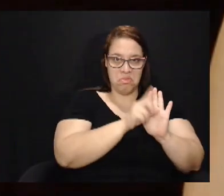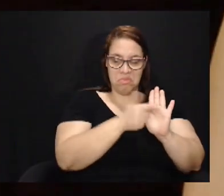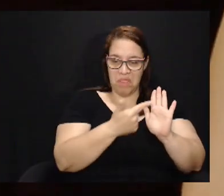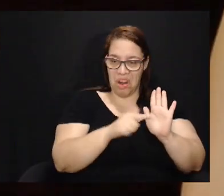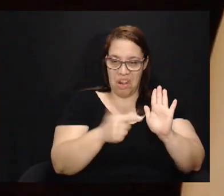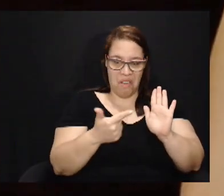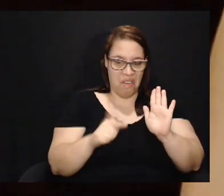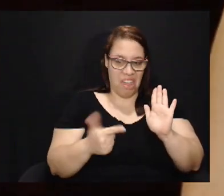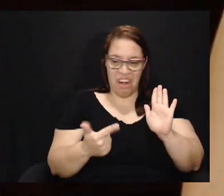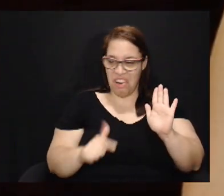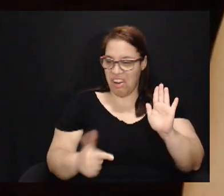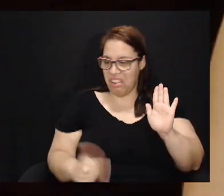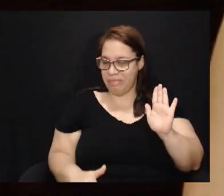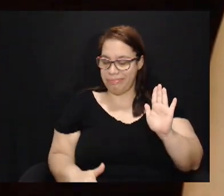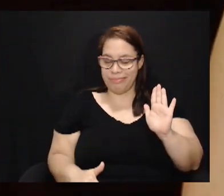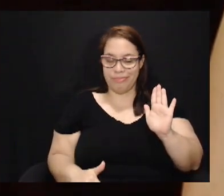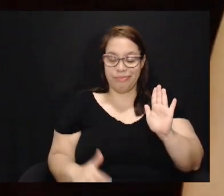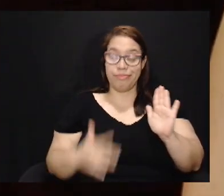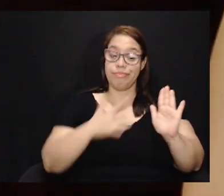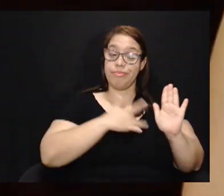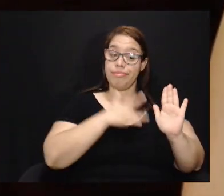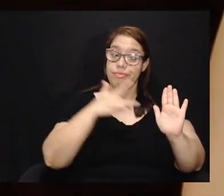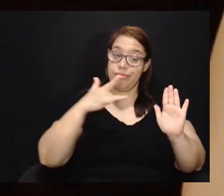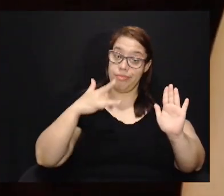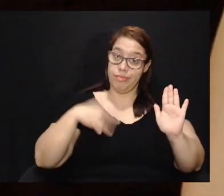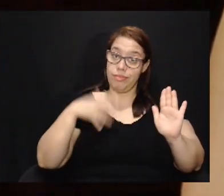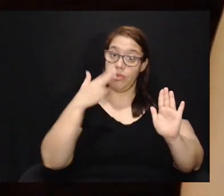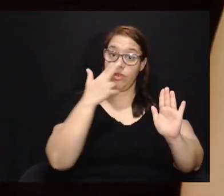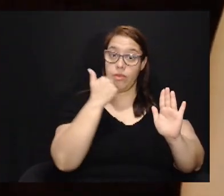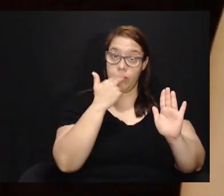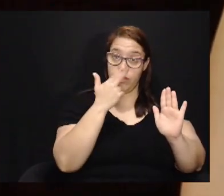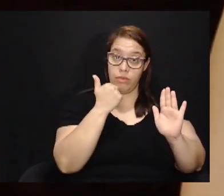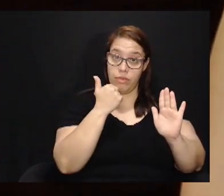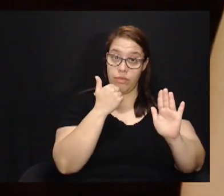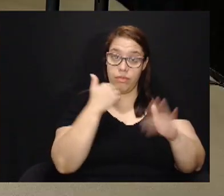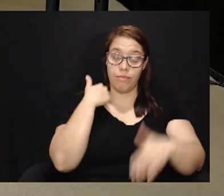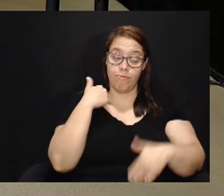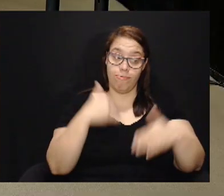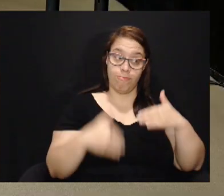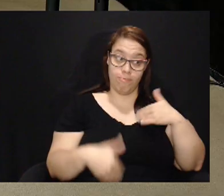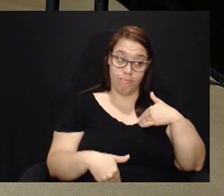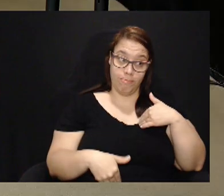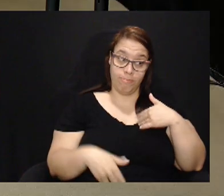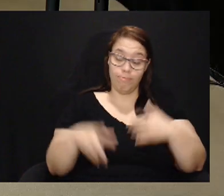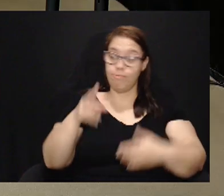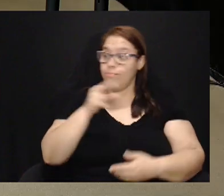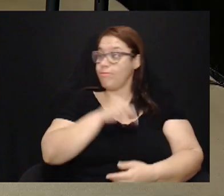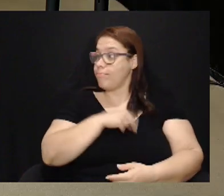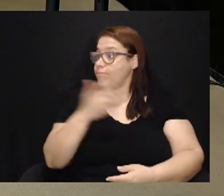né? Vai ser saudável e nutritivo para o corpo, né? Uau, que confusão.